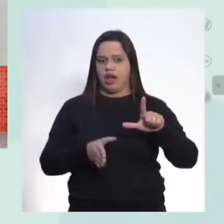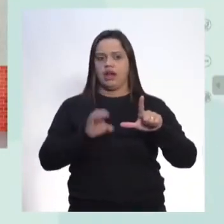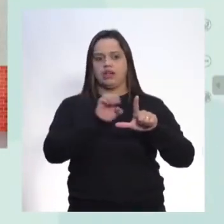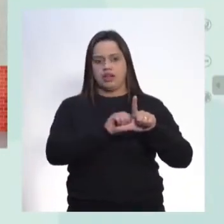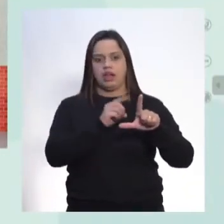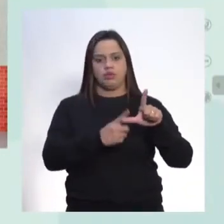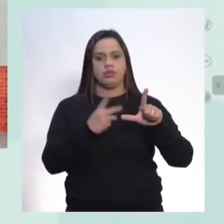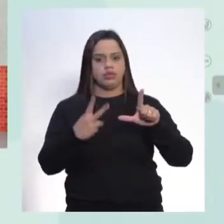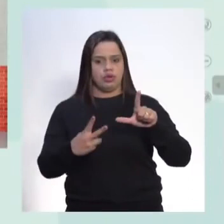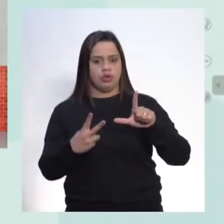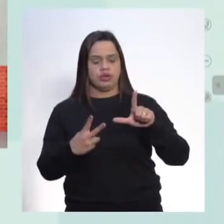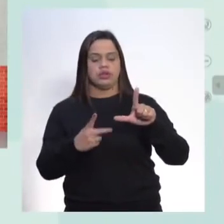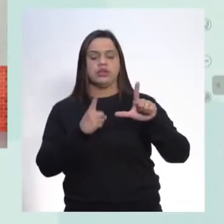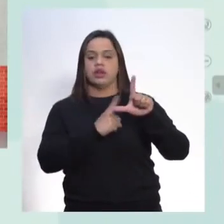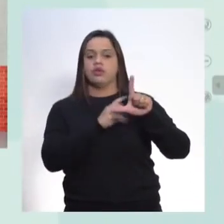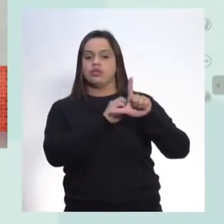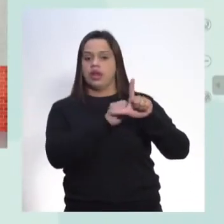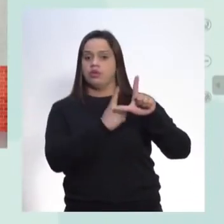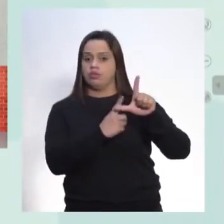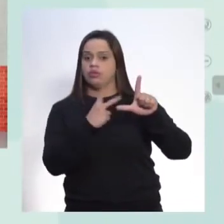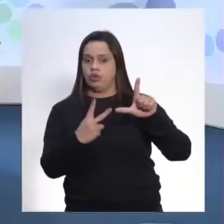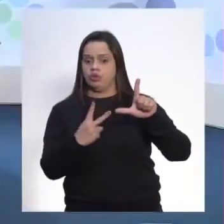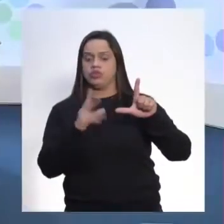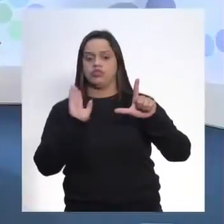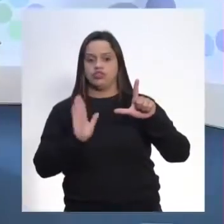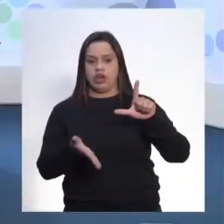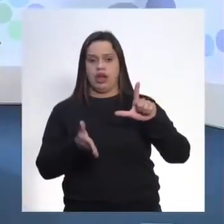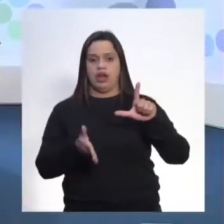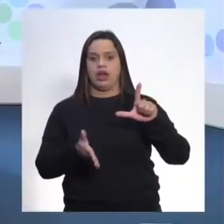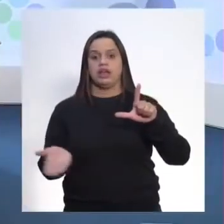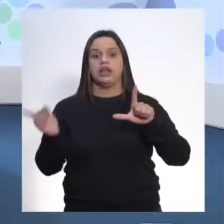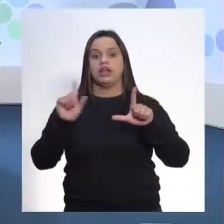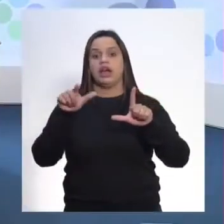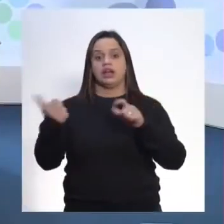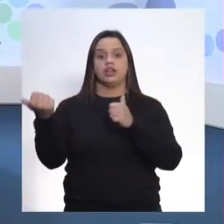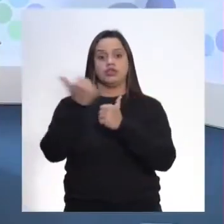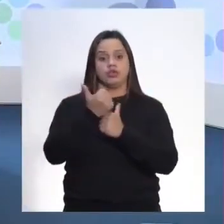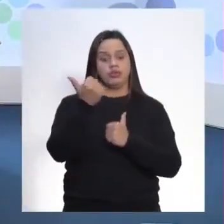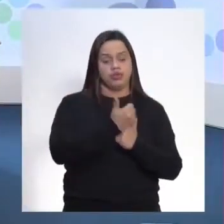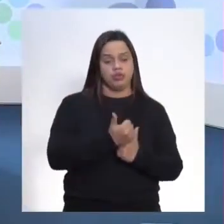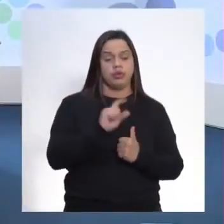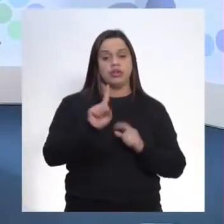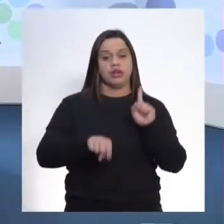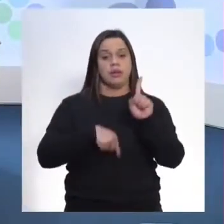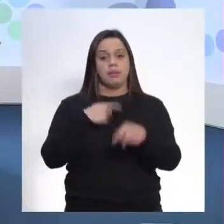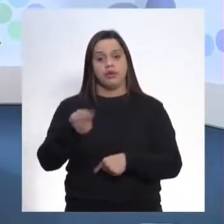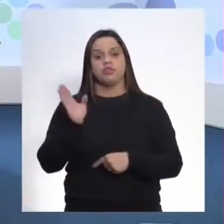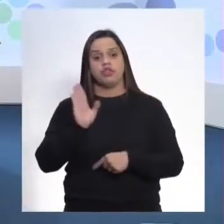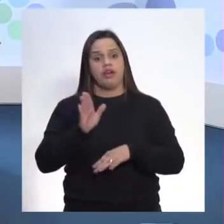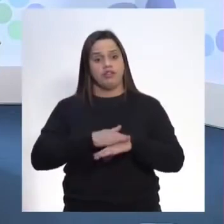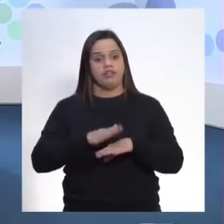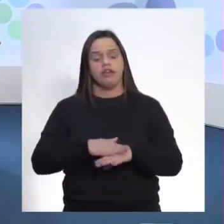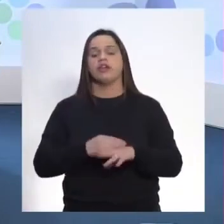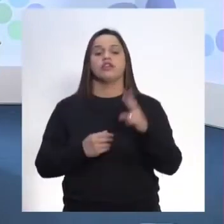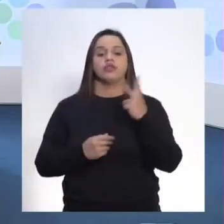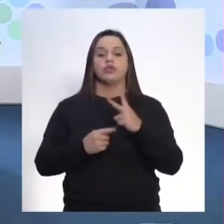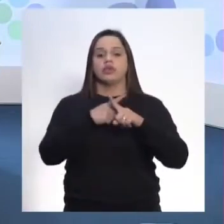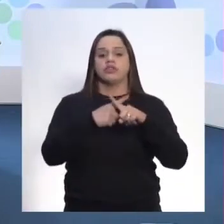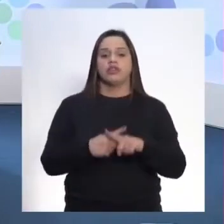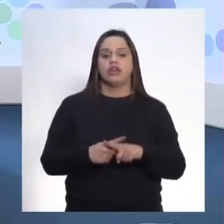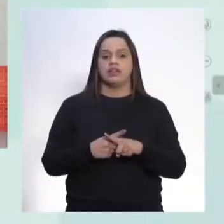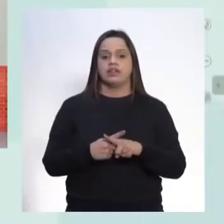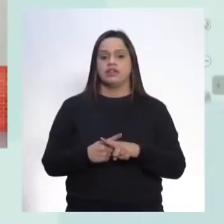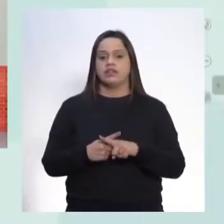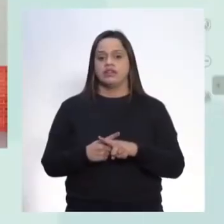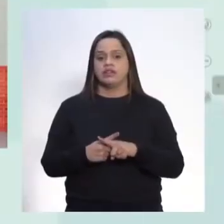1 e 2. Então, você vem aqui, ó, e substitui. Tá, ok? Quando você fizer isso 2 vezes esse valor